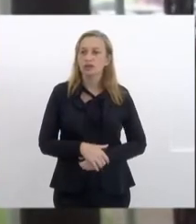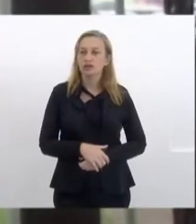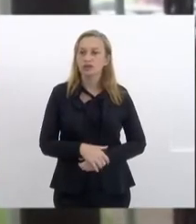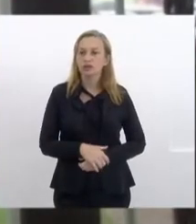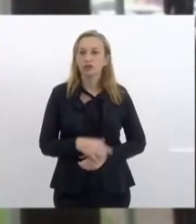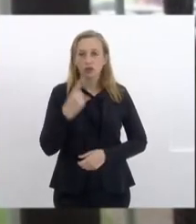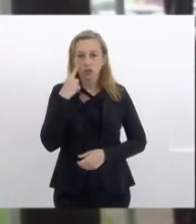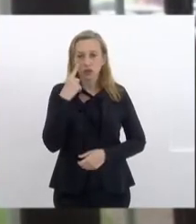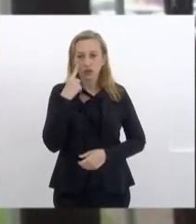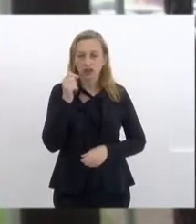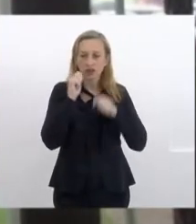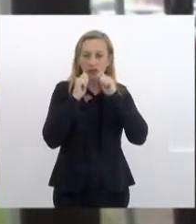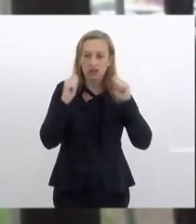Já estou vendo aqui com a assessoria aqui.